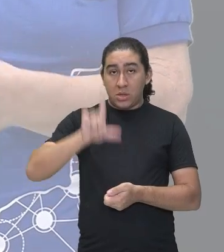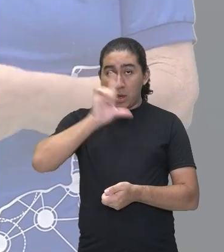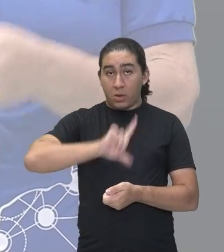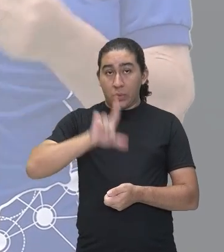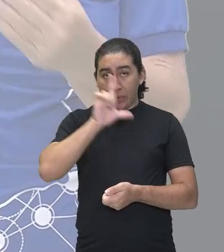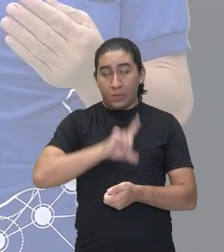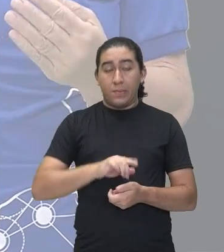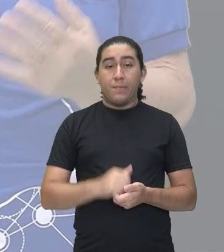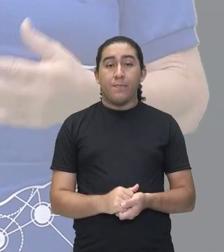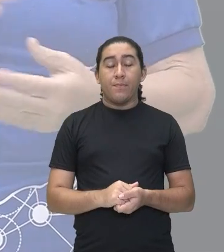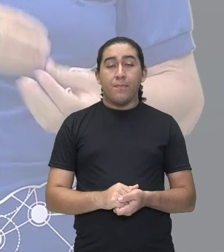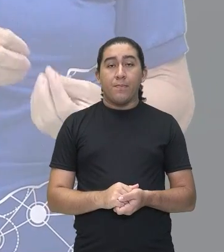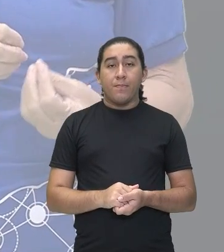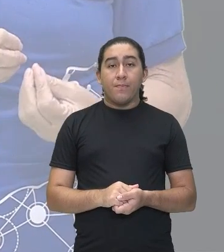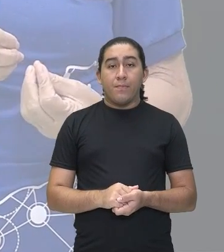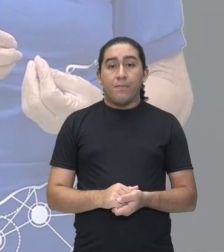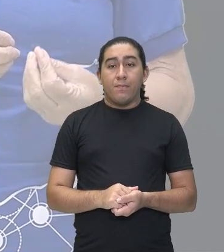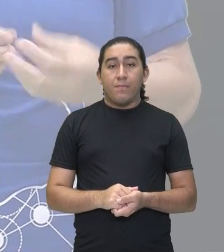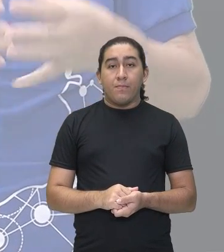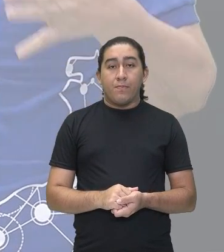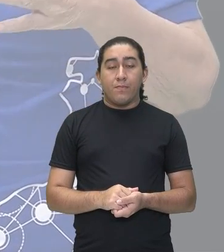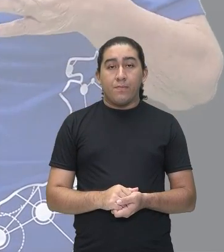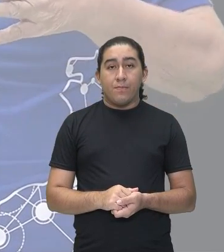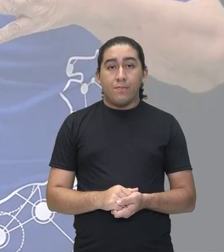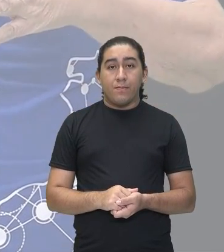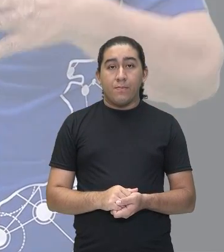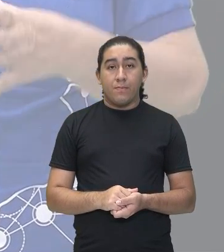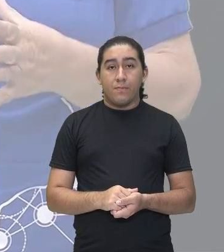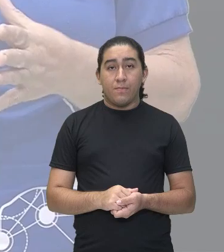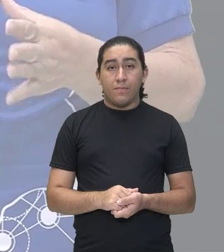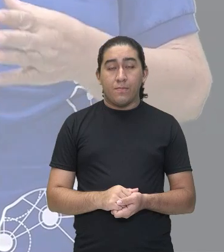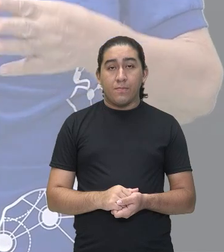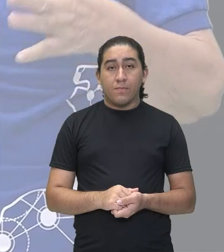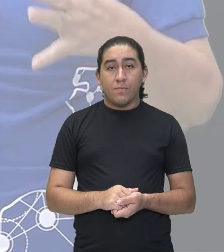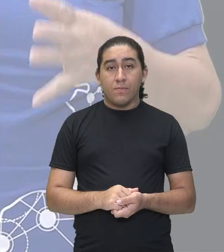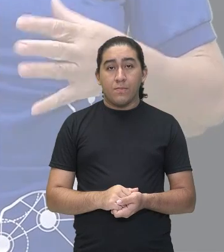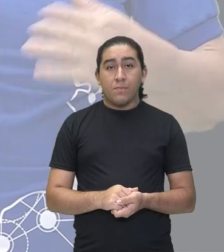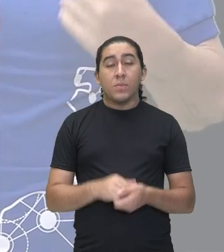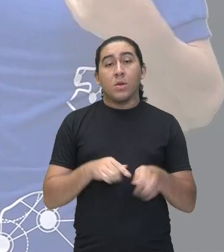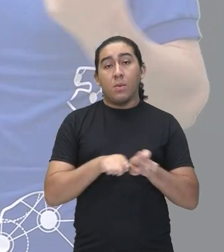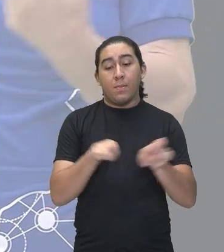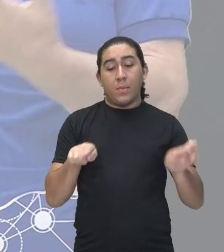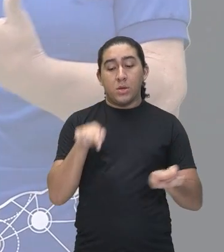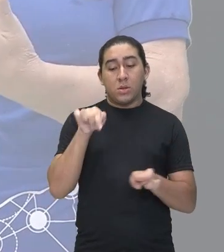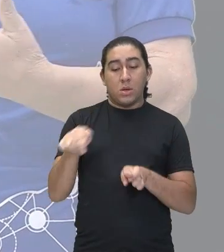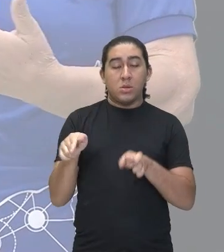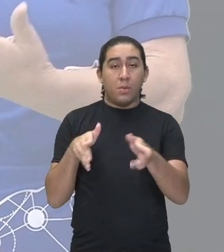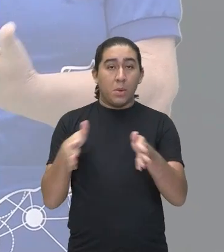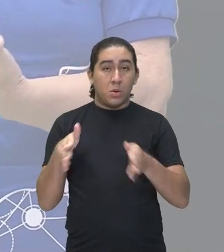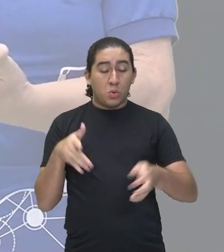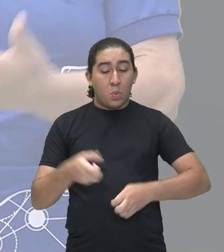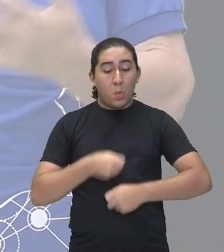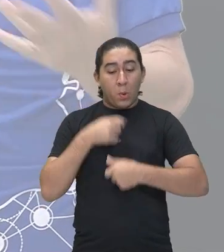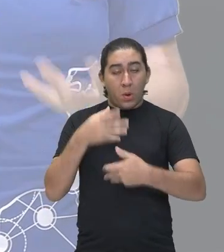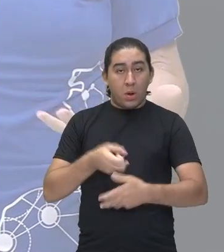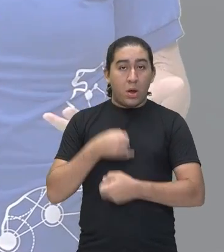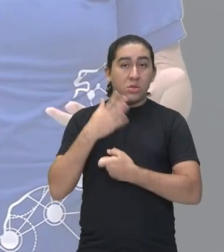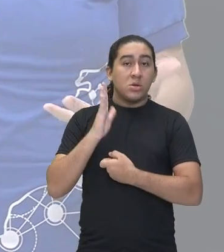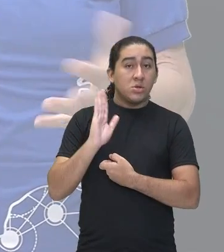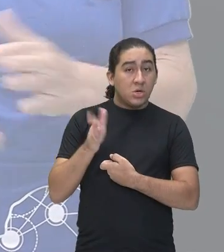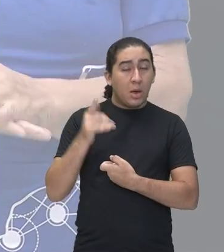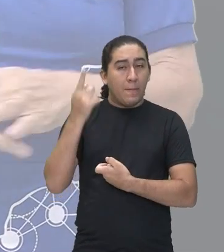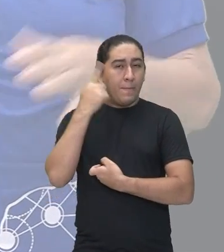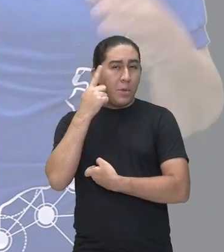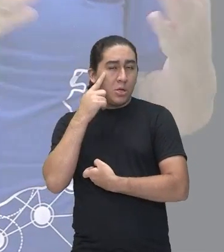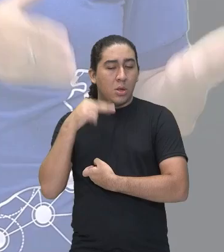romantismo. Mas, nesse período, os poetas já estão caminhando para um período de